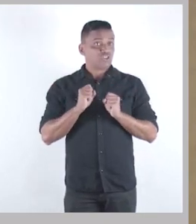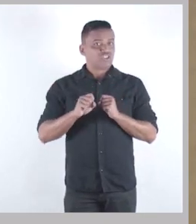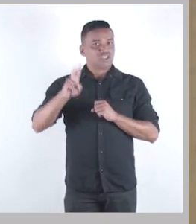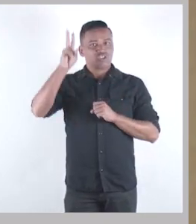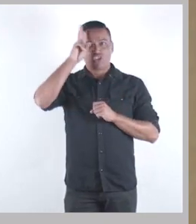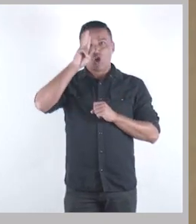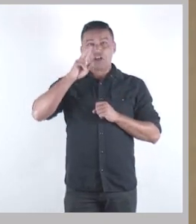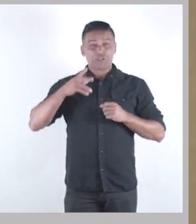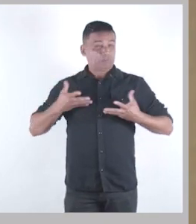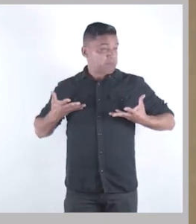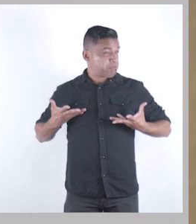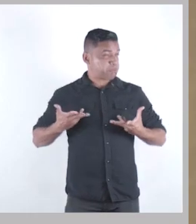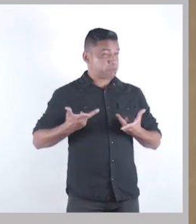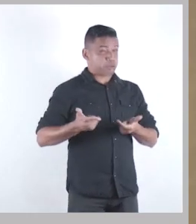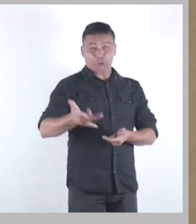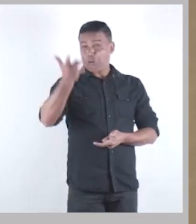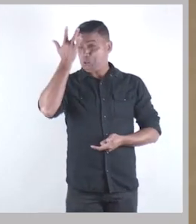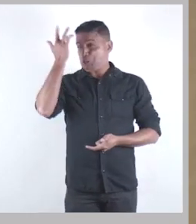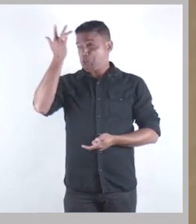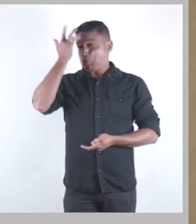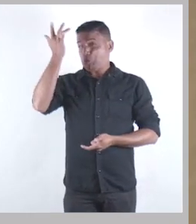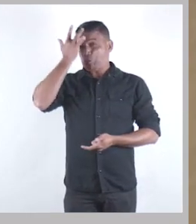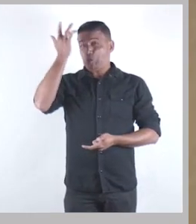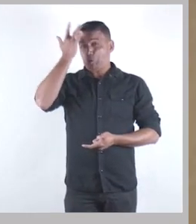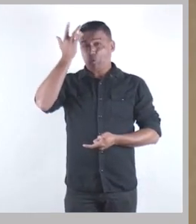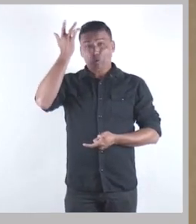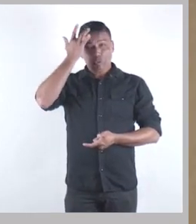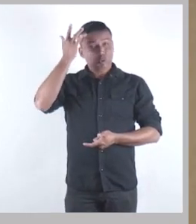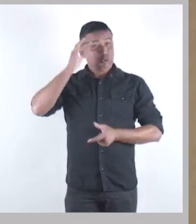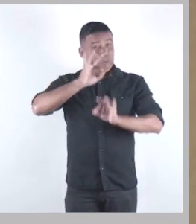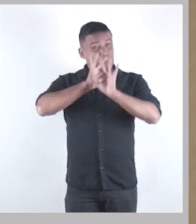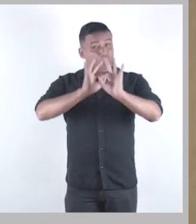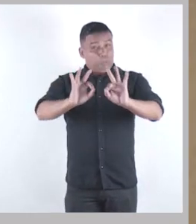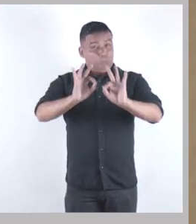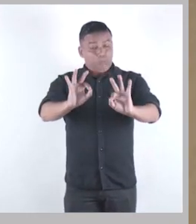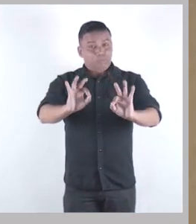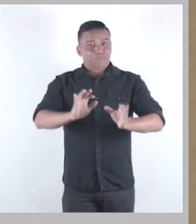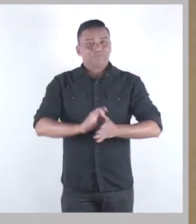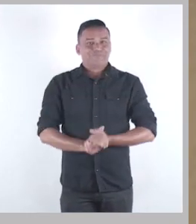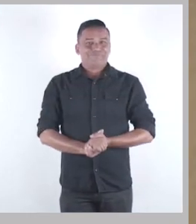histórias fantásticas ou histórias real maravilhosas,